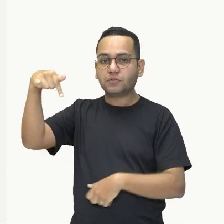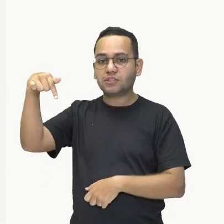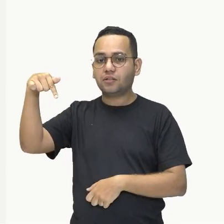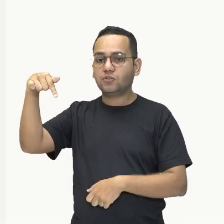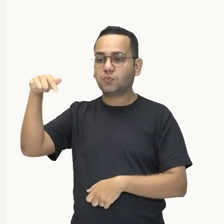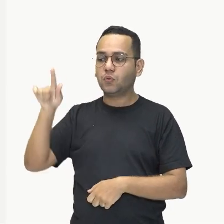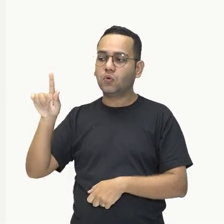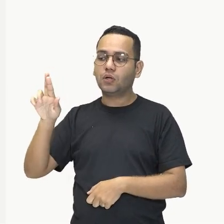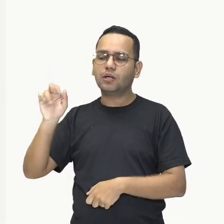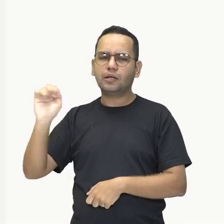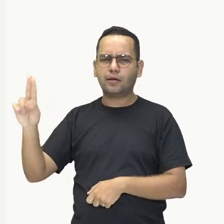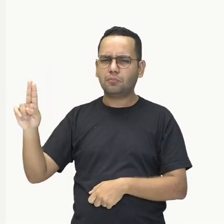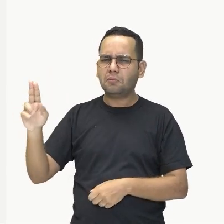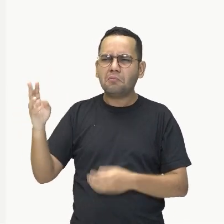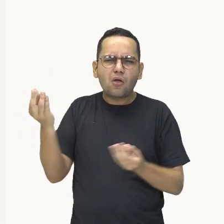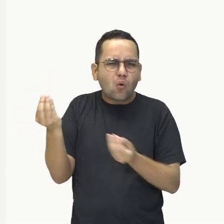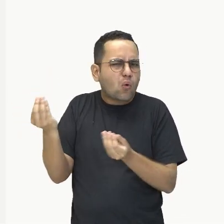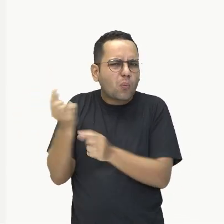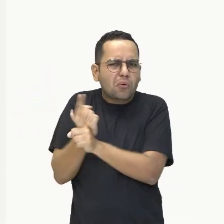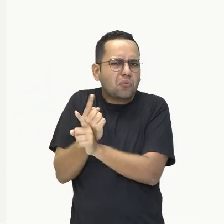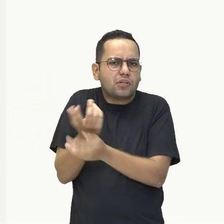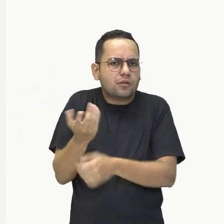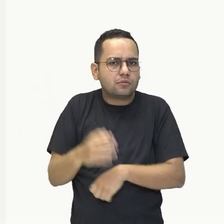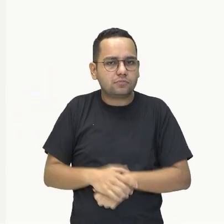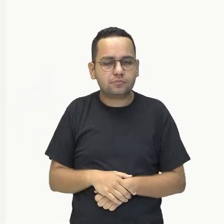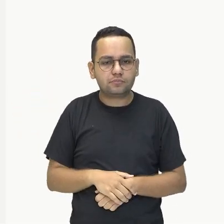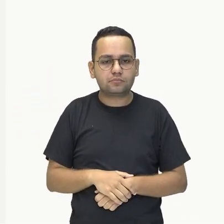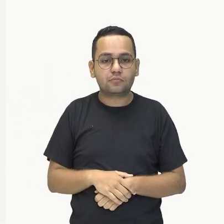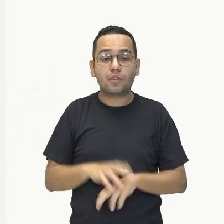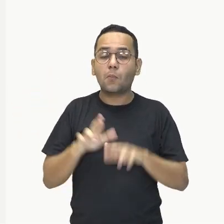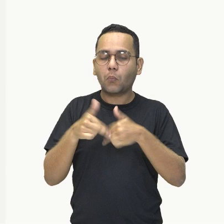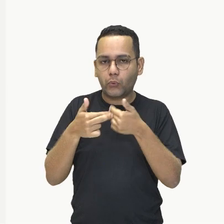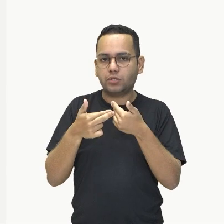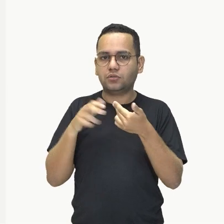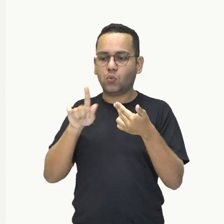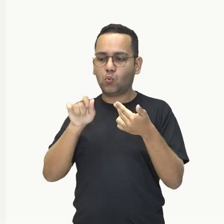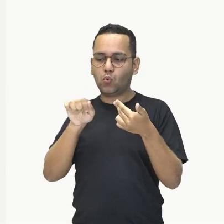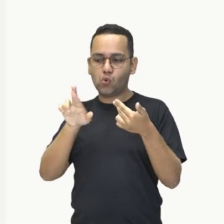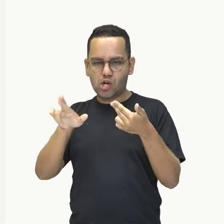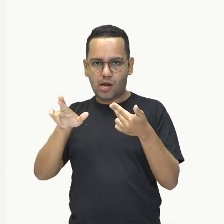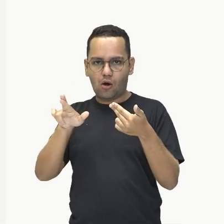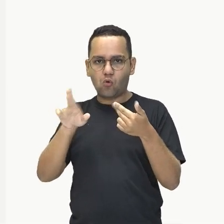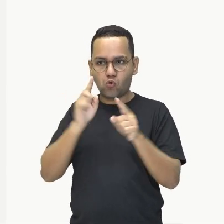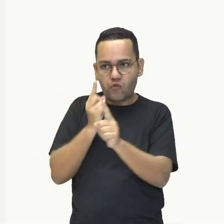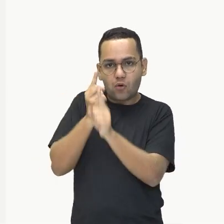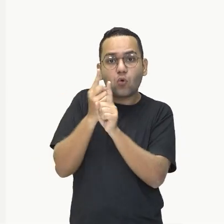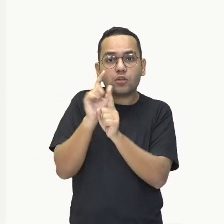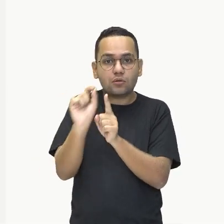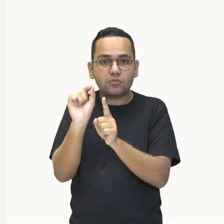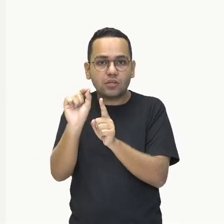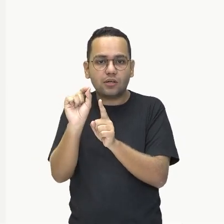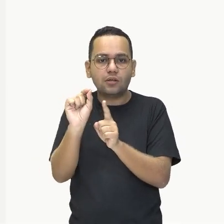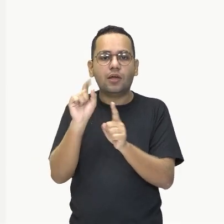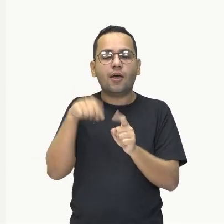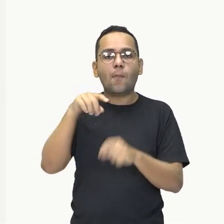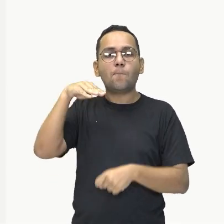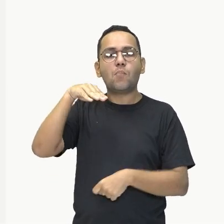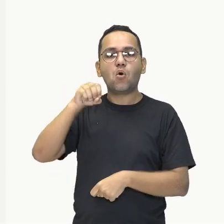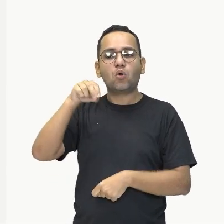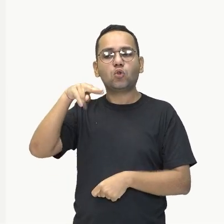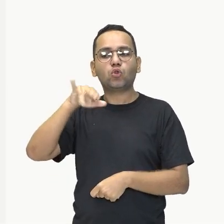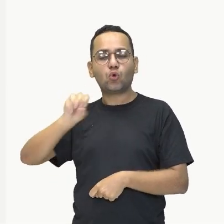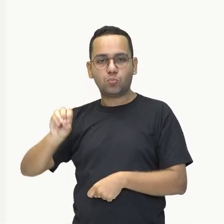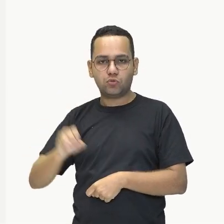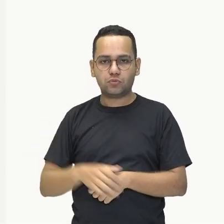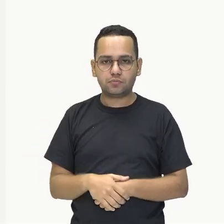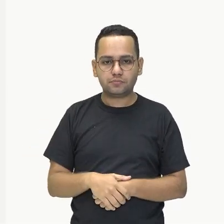sei que ele é do sétimo grau? Quem vai me indicar o grau do polinômio vão ser os meus monômios, tá bom? E